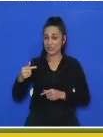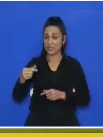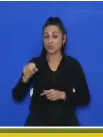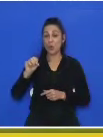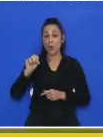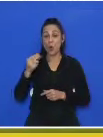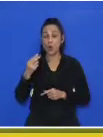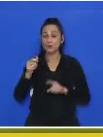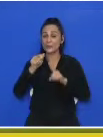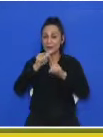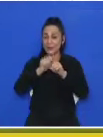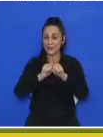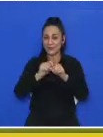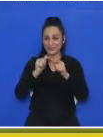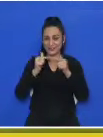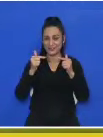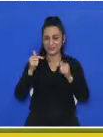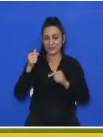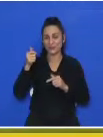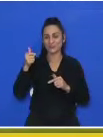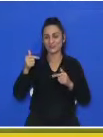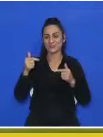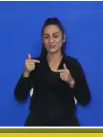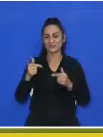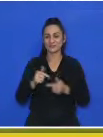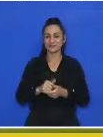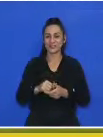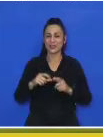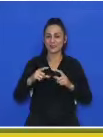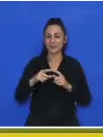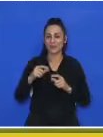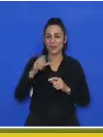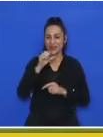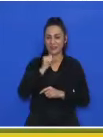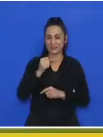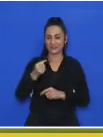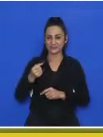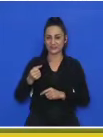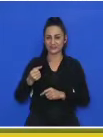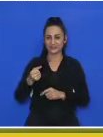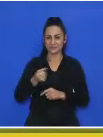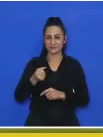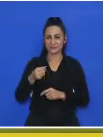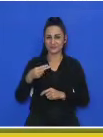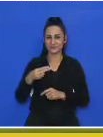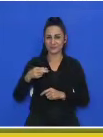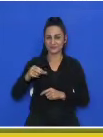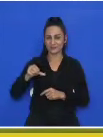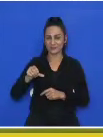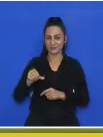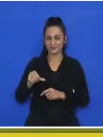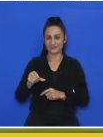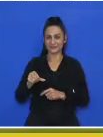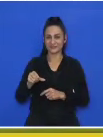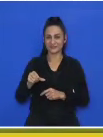ou acertando o mês da sorte. Bola laranja, número 29. Laranja,